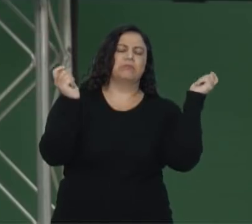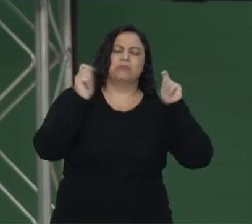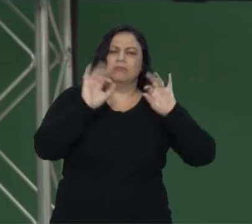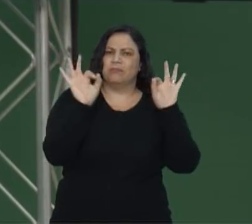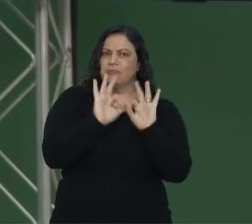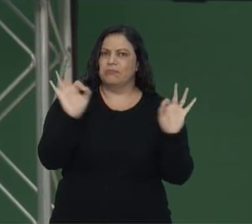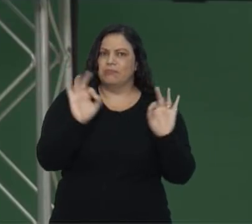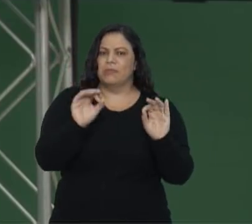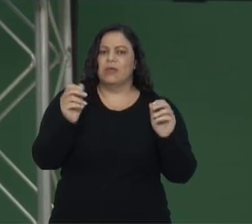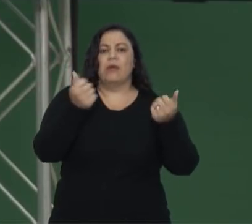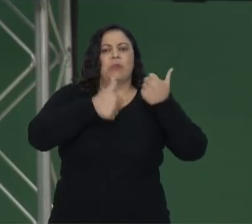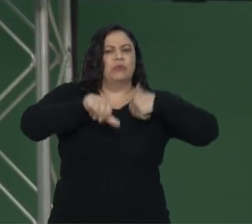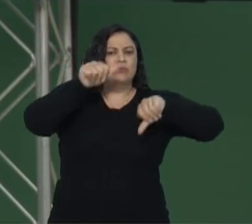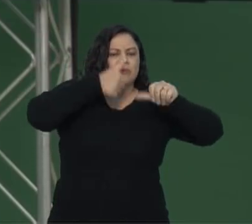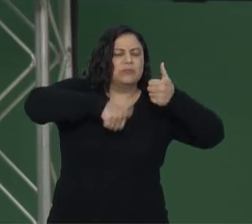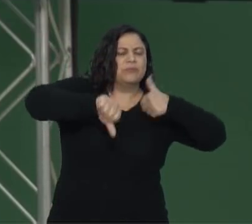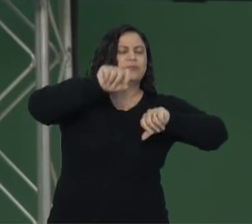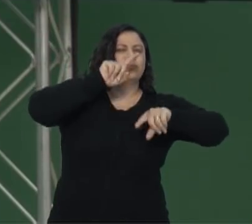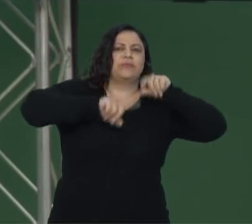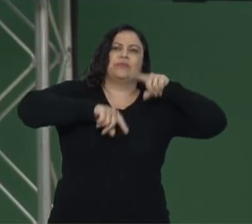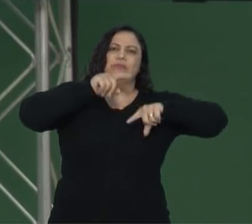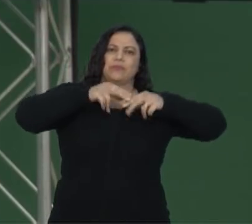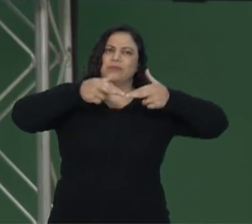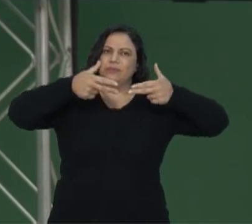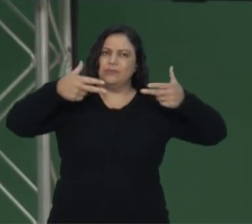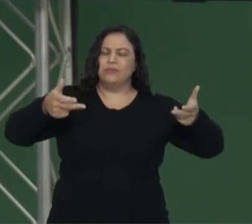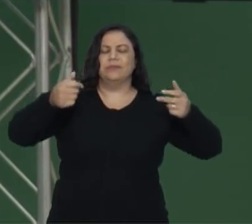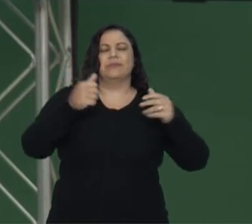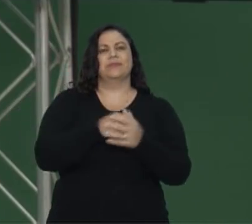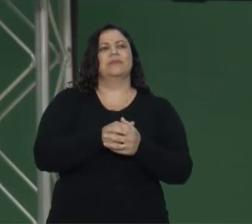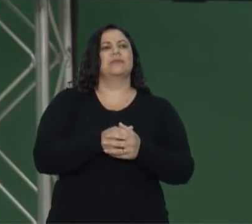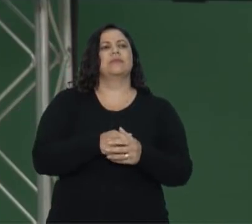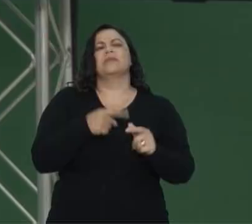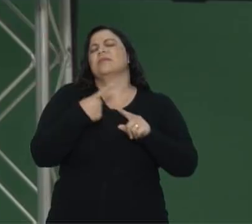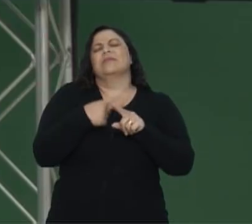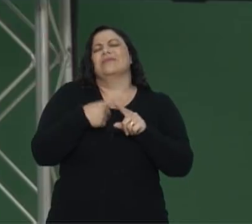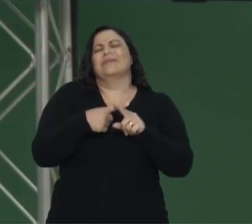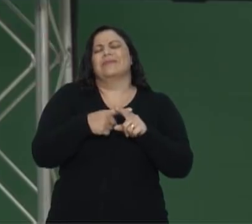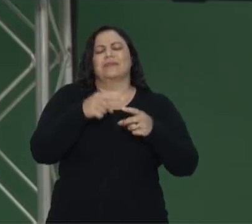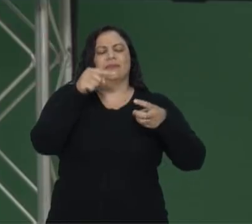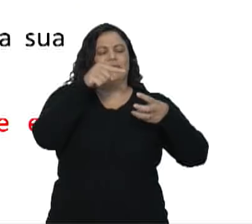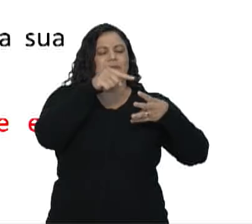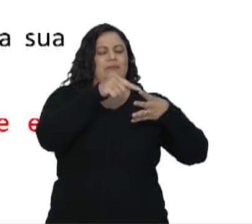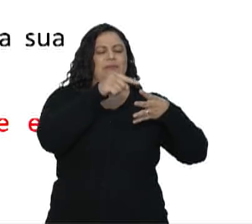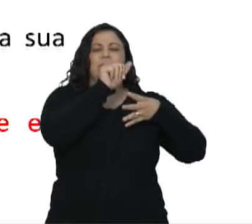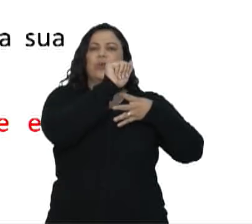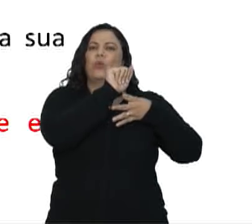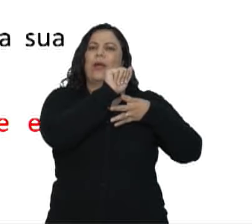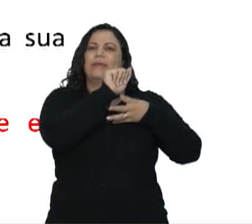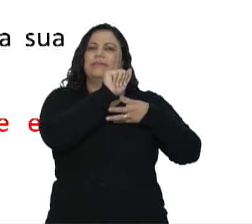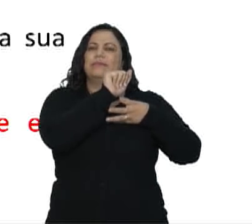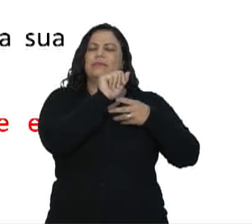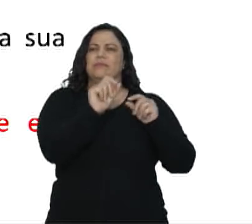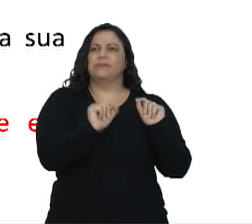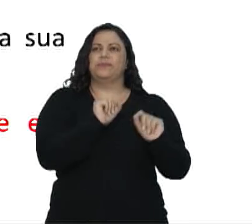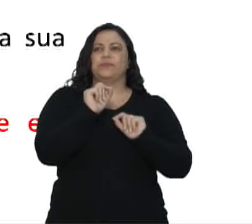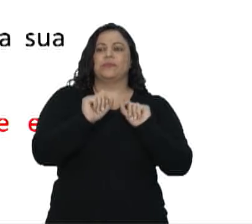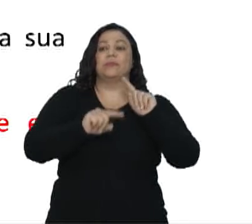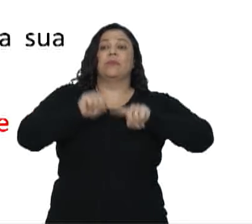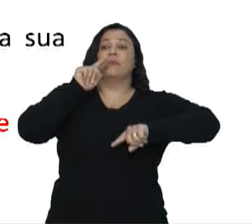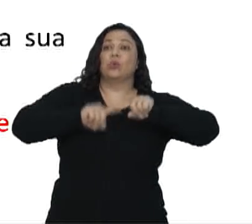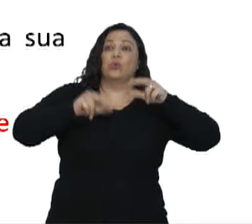fábricas. Corretinho quem marcou a alternativa D. Por que não são as anteriores? Letra A. Produto natural é aquele que